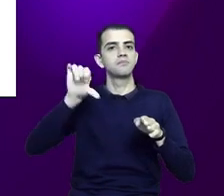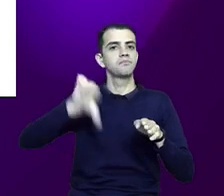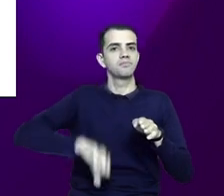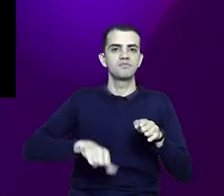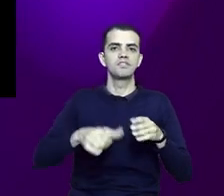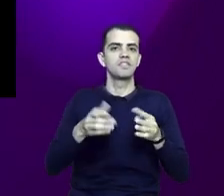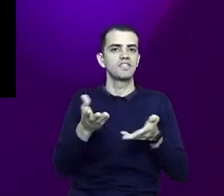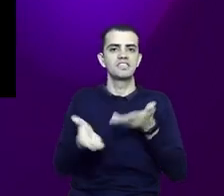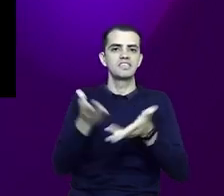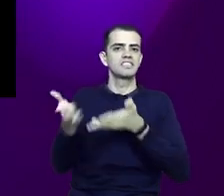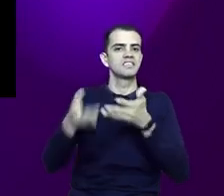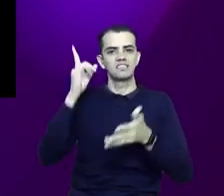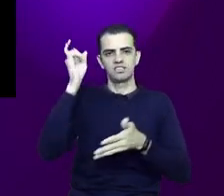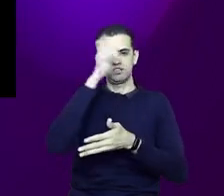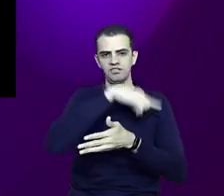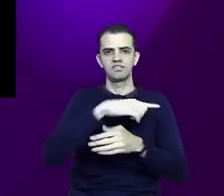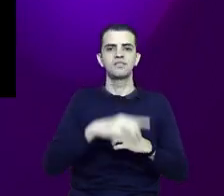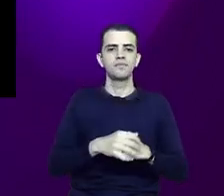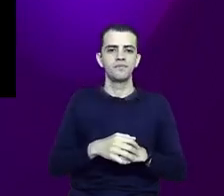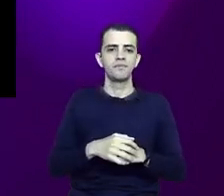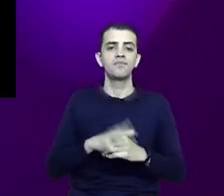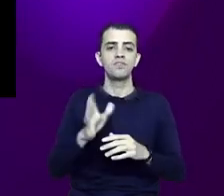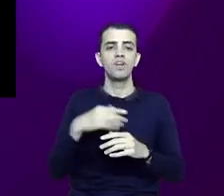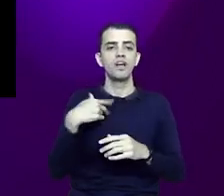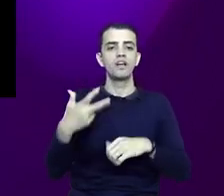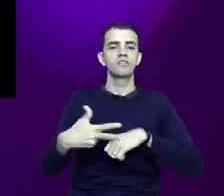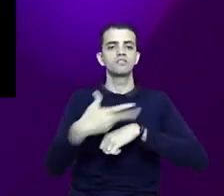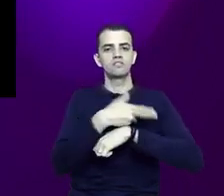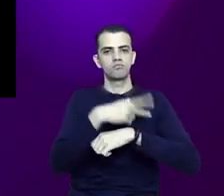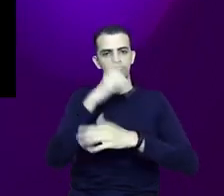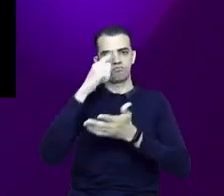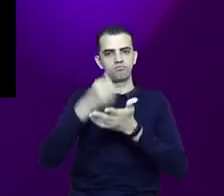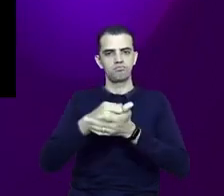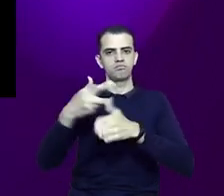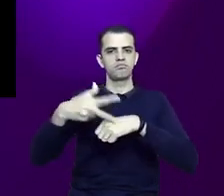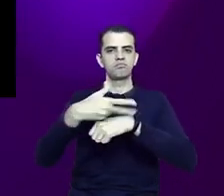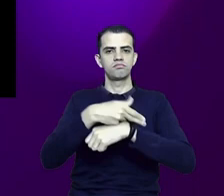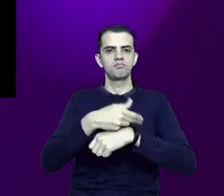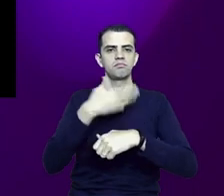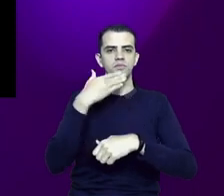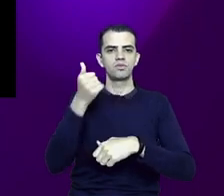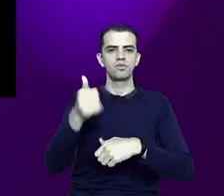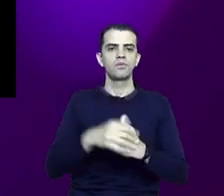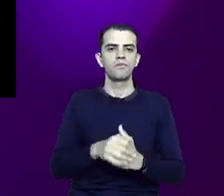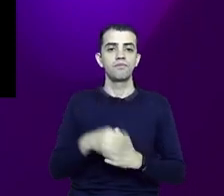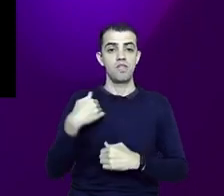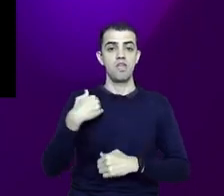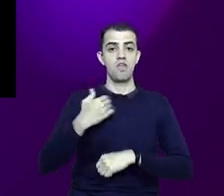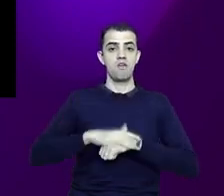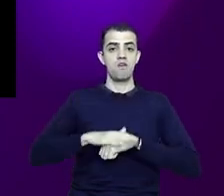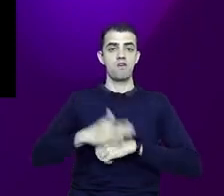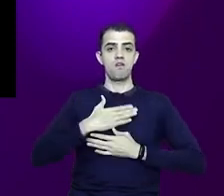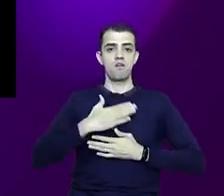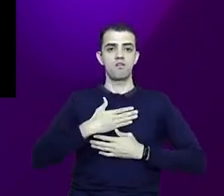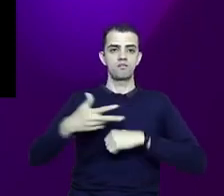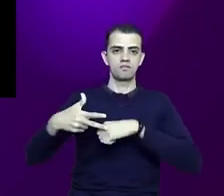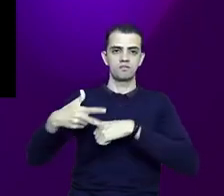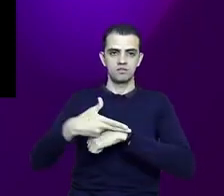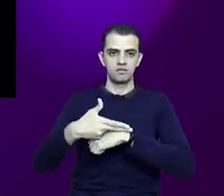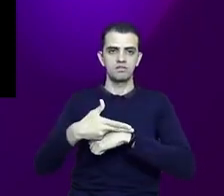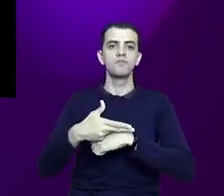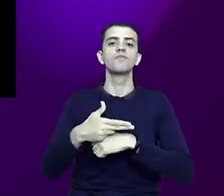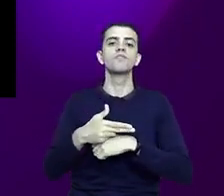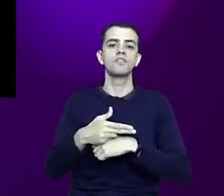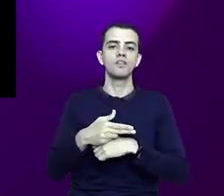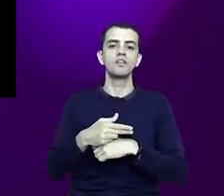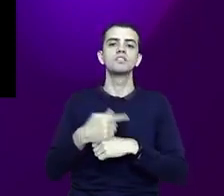tratamento um pouco mais complexo. Foi optado o tratamento cirúrgico para essa paciente. Eu mesmo fiz essa cirurgia. Inicialmente, a gente fez a